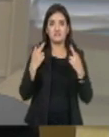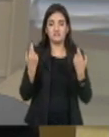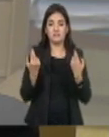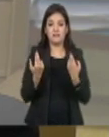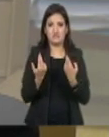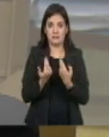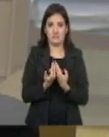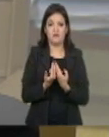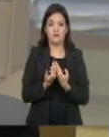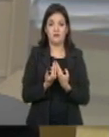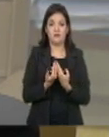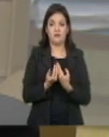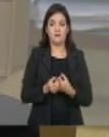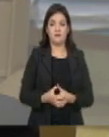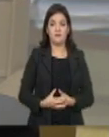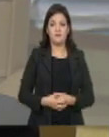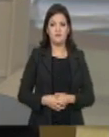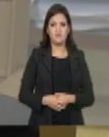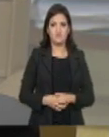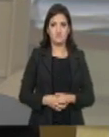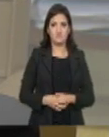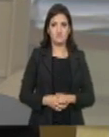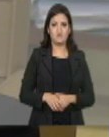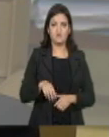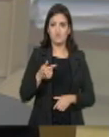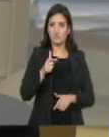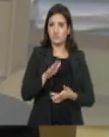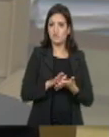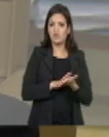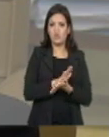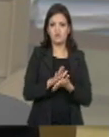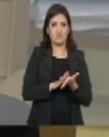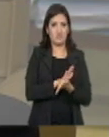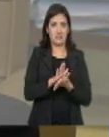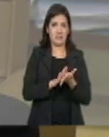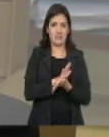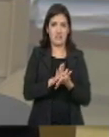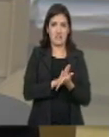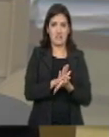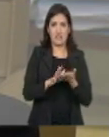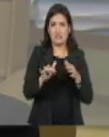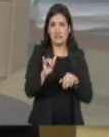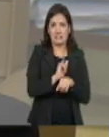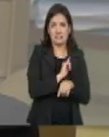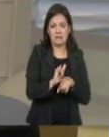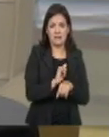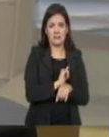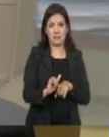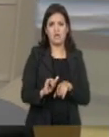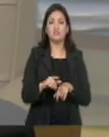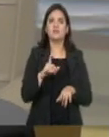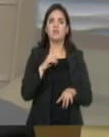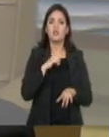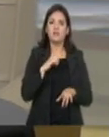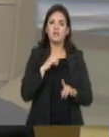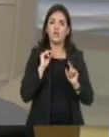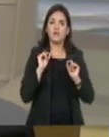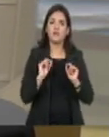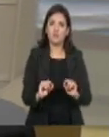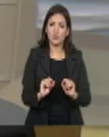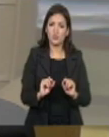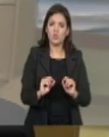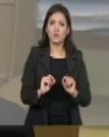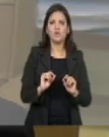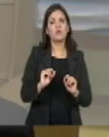sessões, sem nenhuma extravagância, com o reconhecimento do trânsito